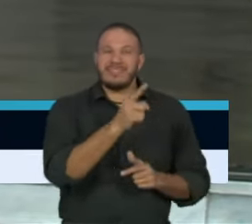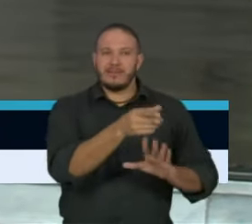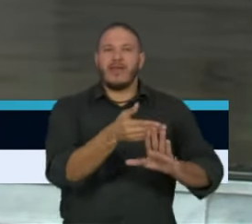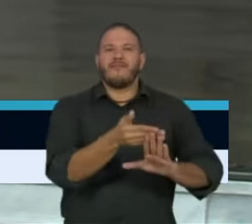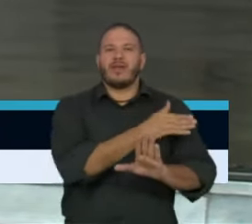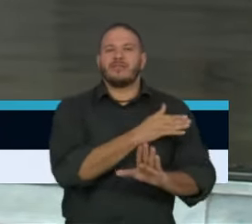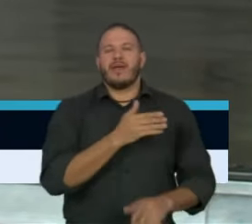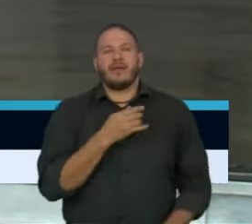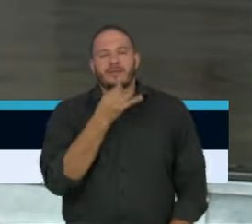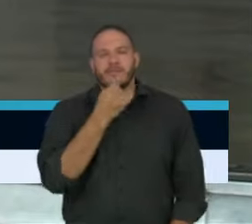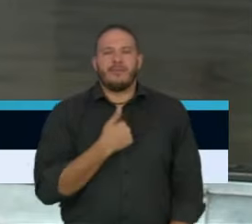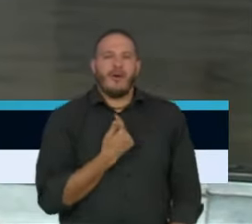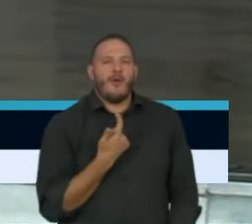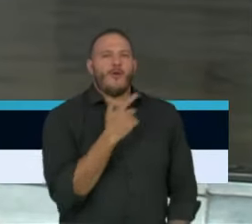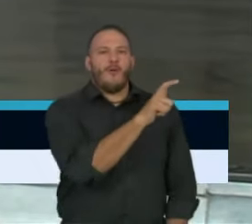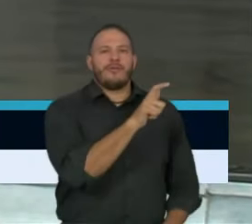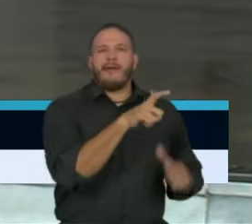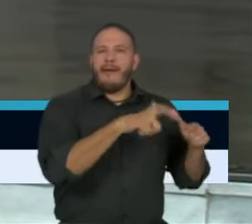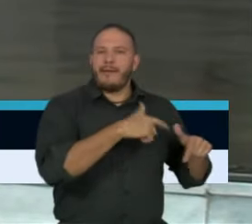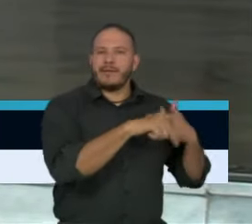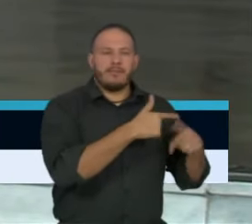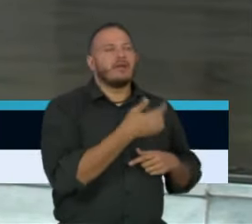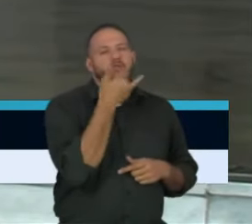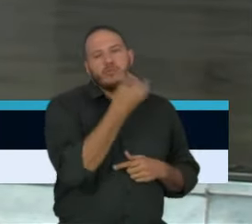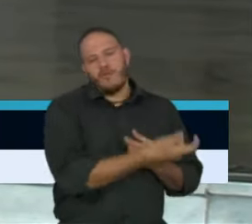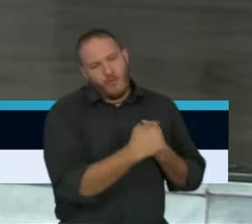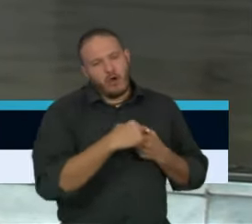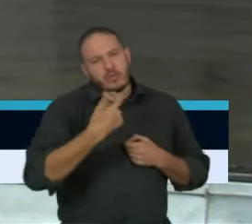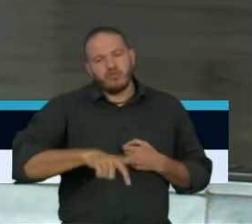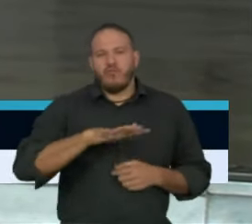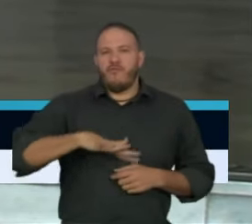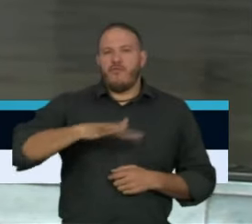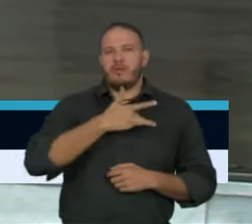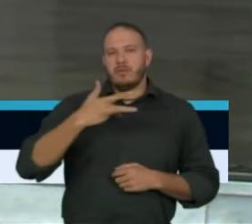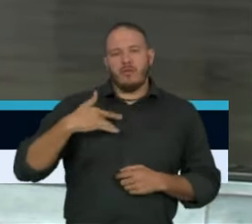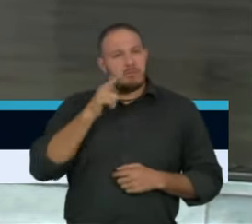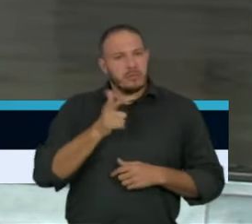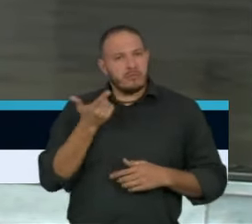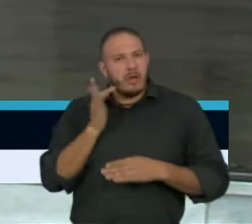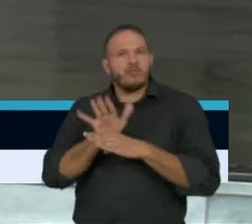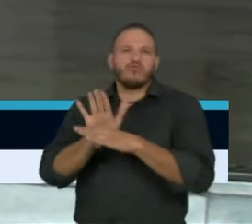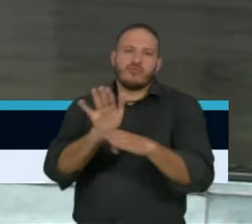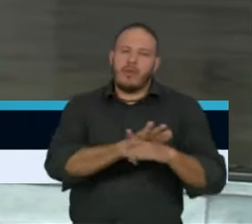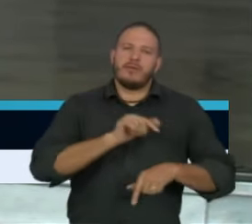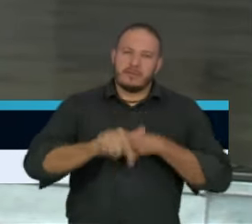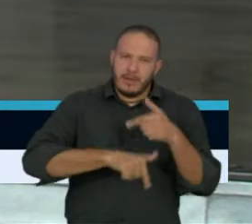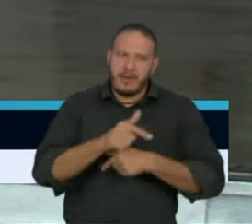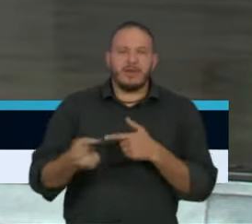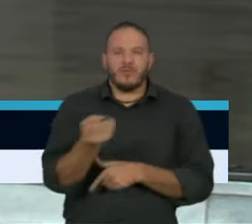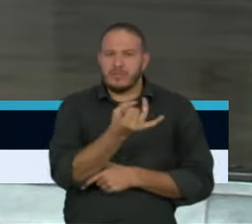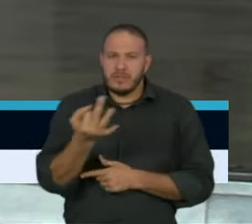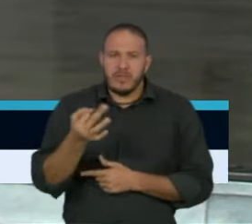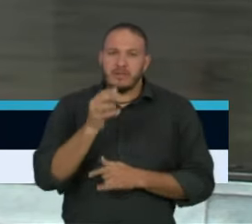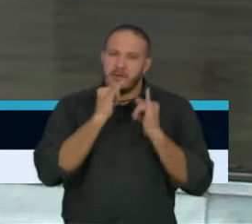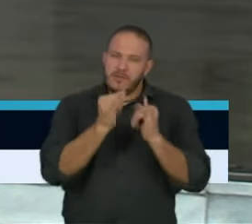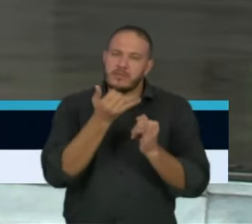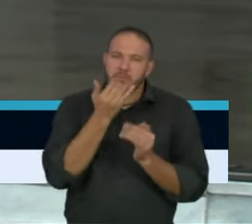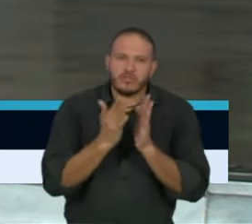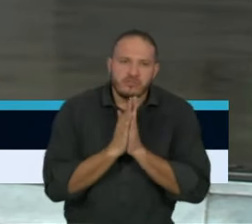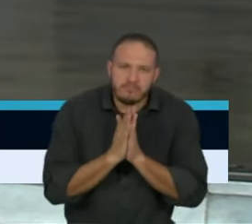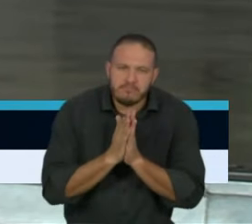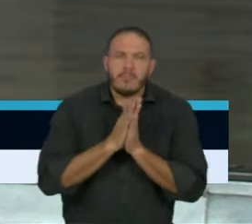afastado por uma outra área, estamos chamando ele de volta para poder atender essa demanda que nós temos agora. E queria aqui fazer um apelo,